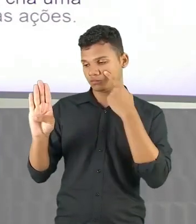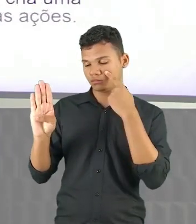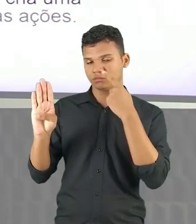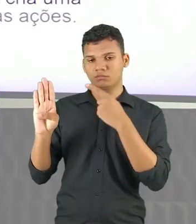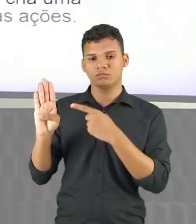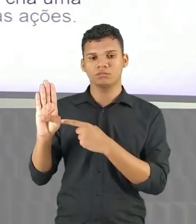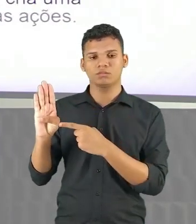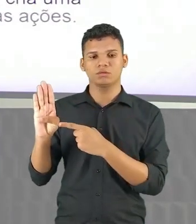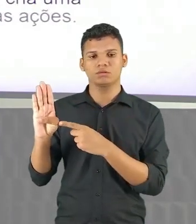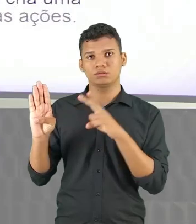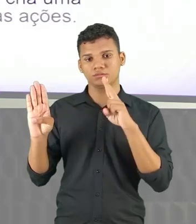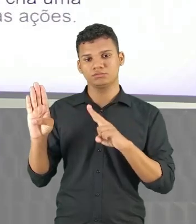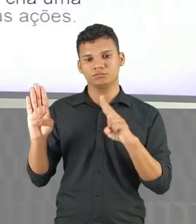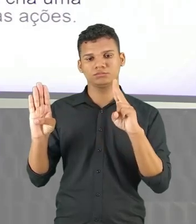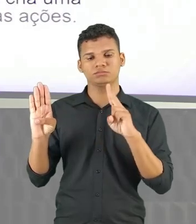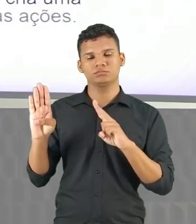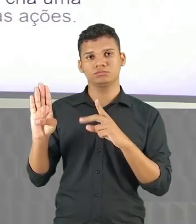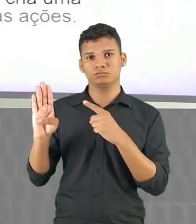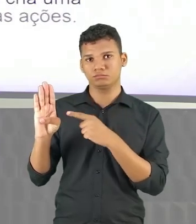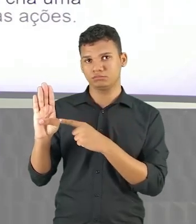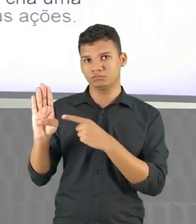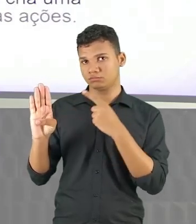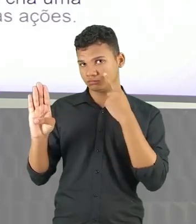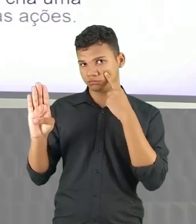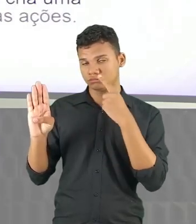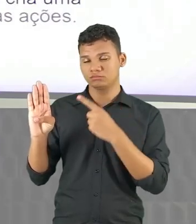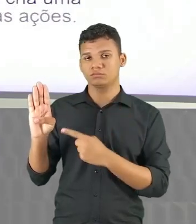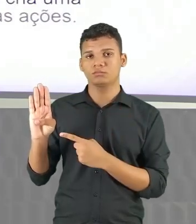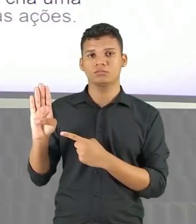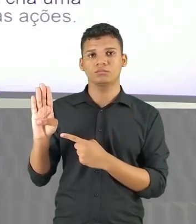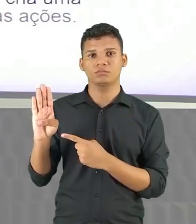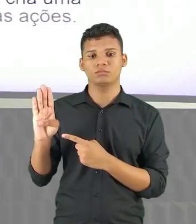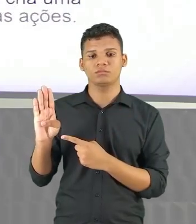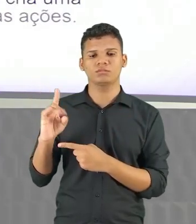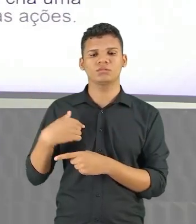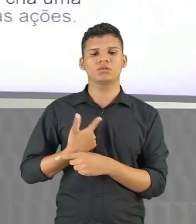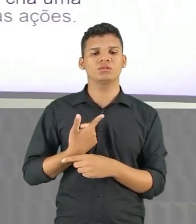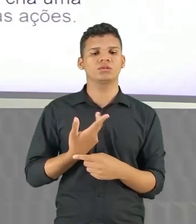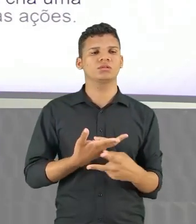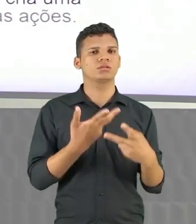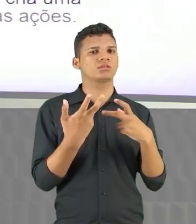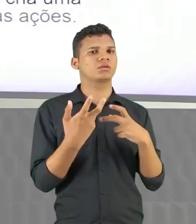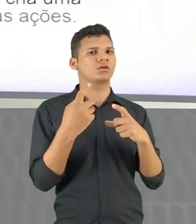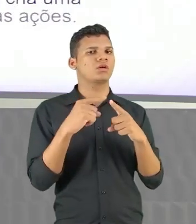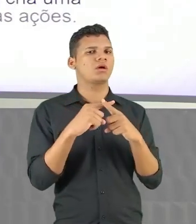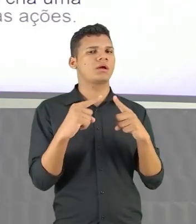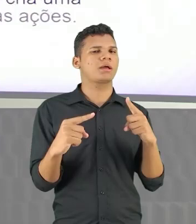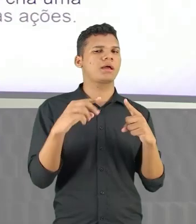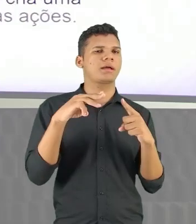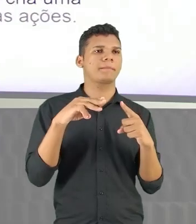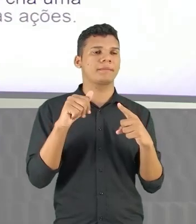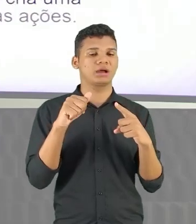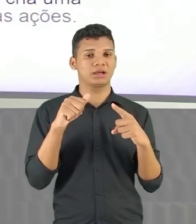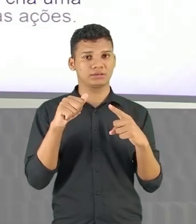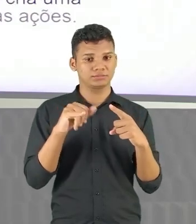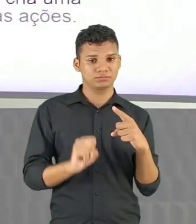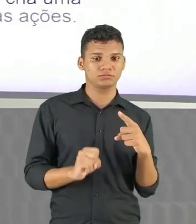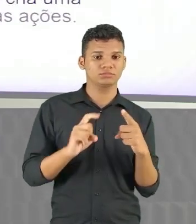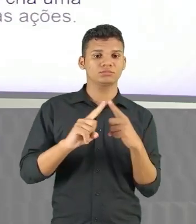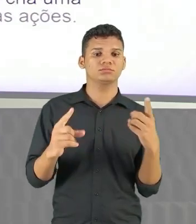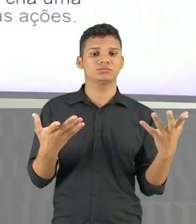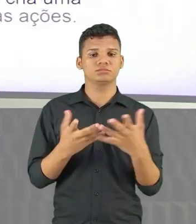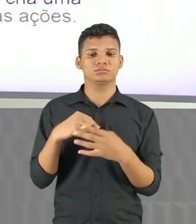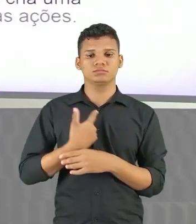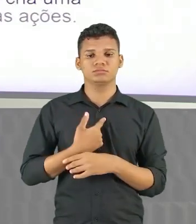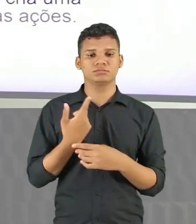B. Pelo uso de conjunção aditiva. A conjunção que a gente viu lá, esse mais sim, é uma conjunção aditiva? Então, tem que